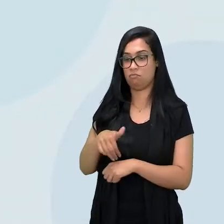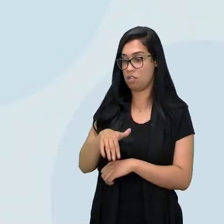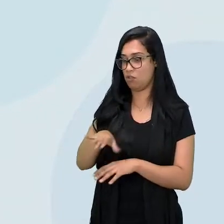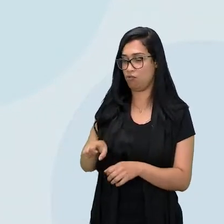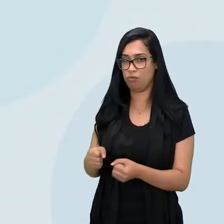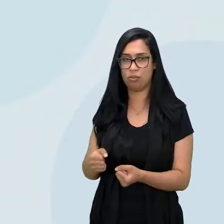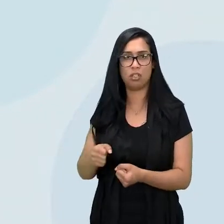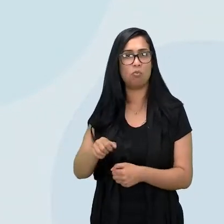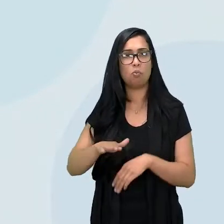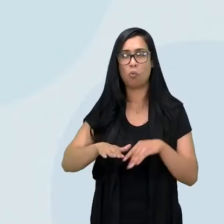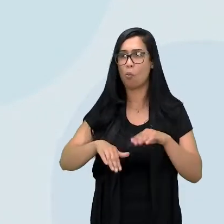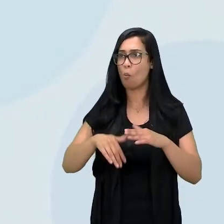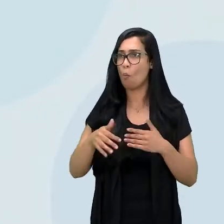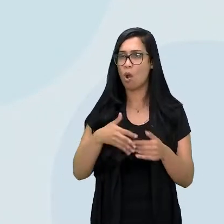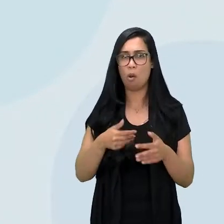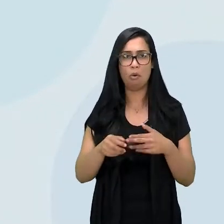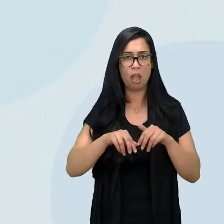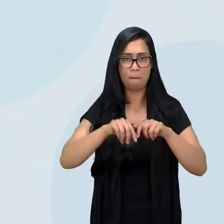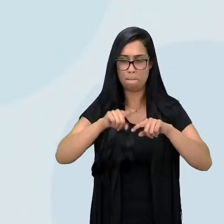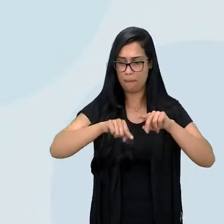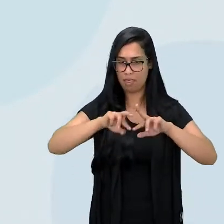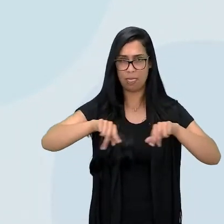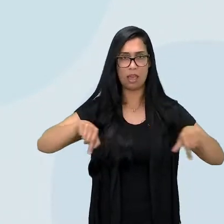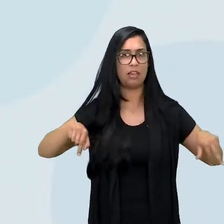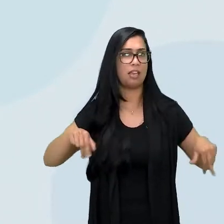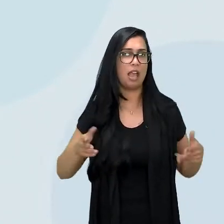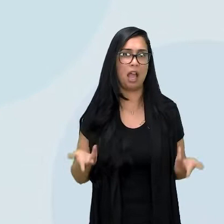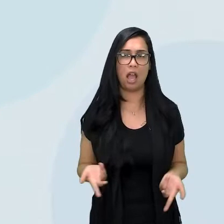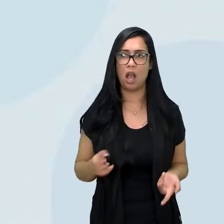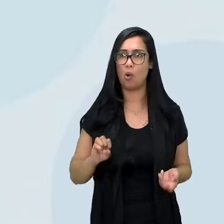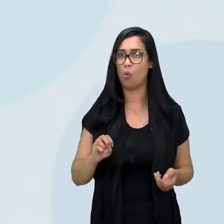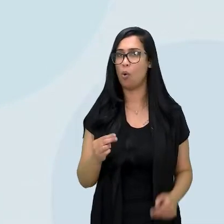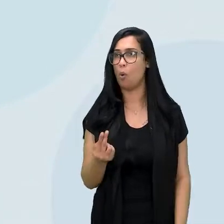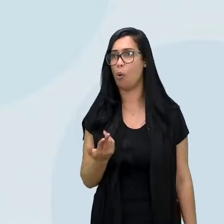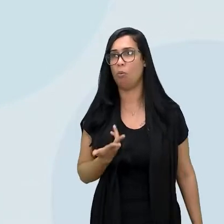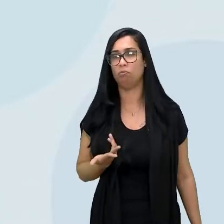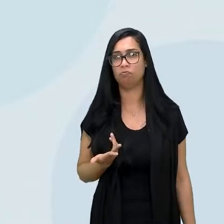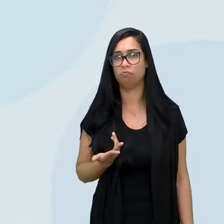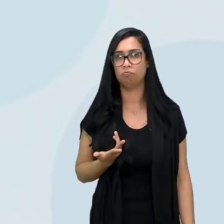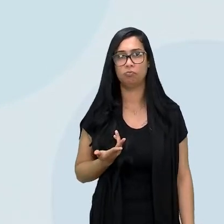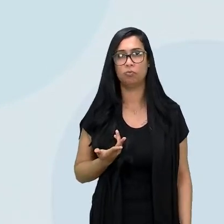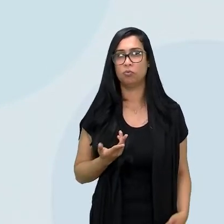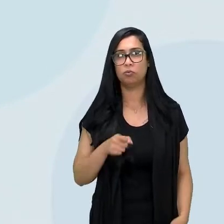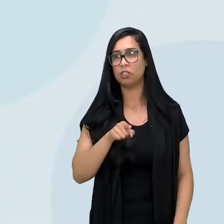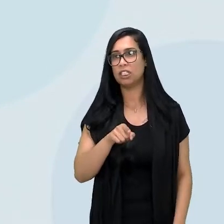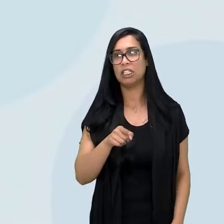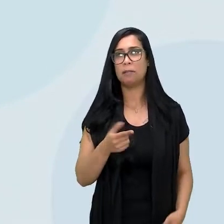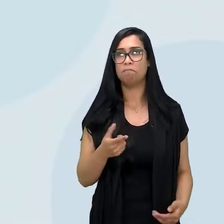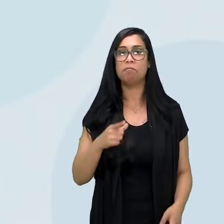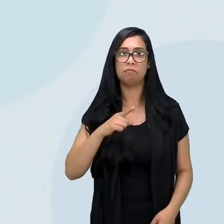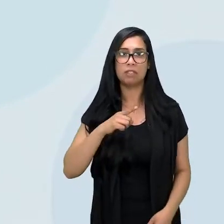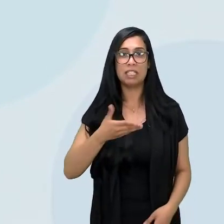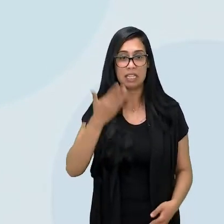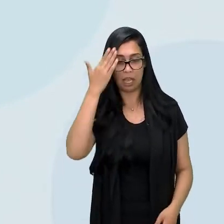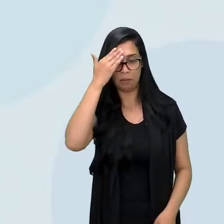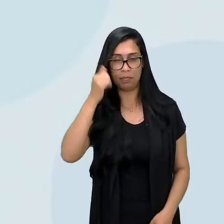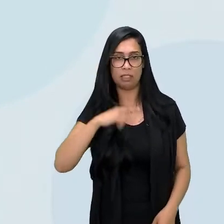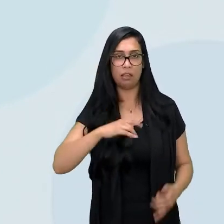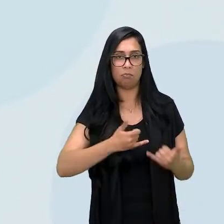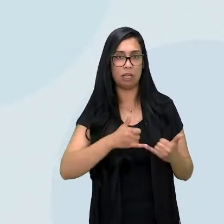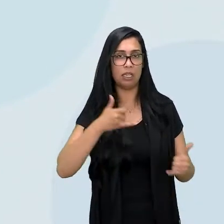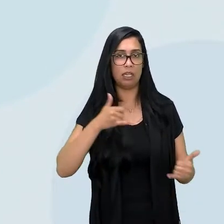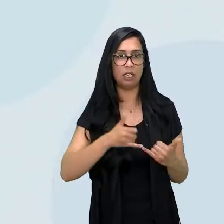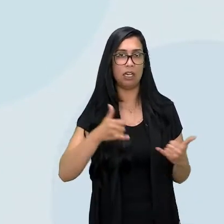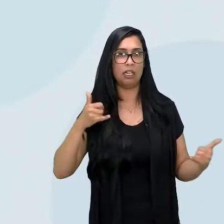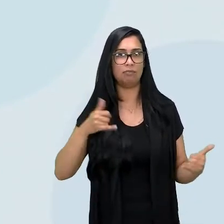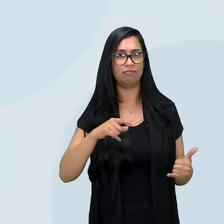com relação ao tempo, né? É a rapidez com que essa energia ela é transformada em algo útil. Aqui na